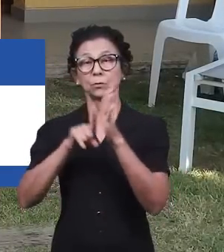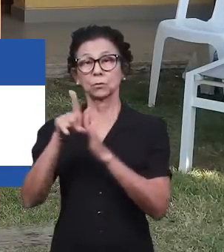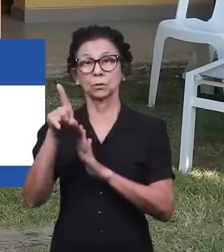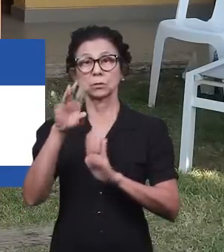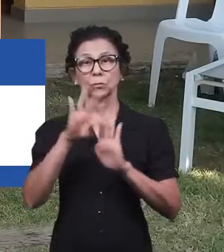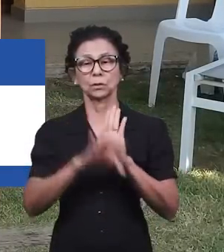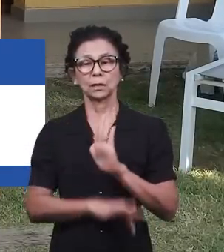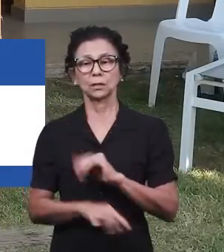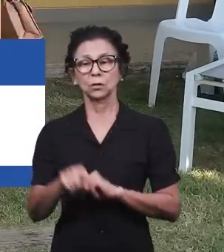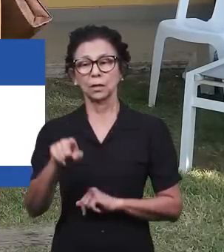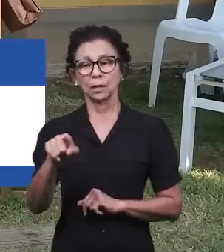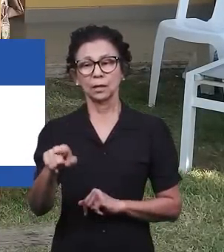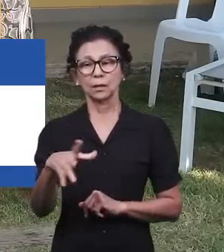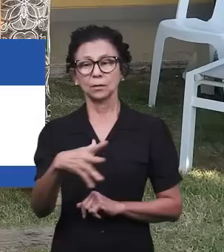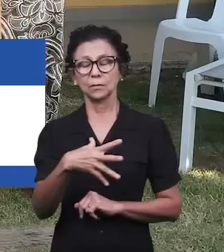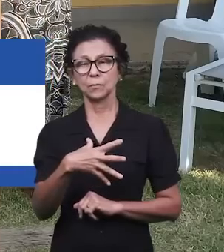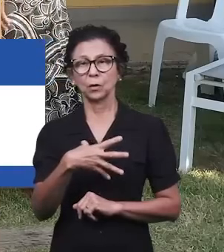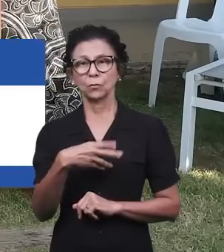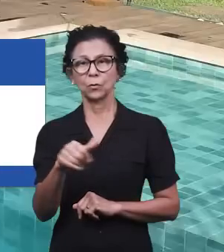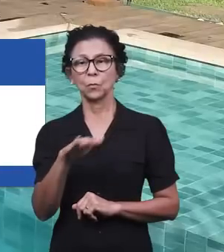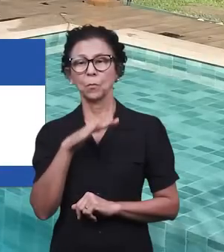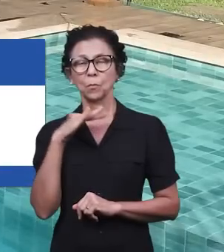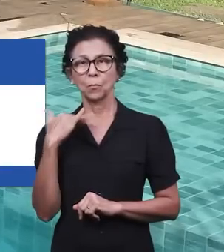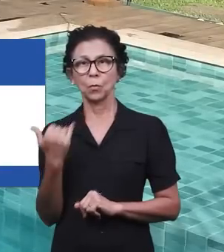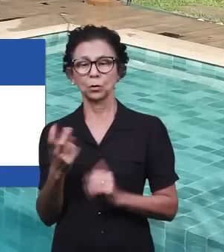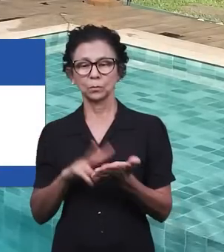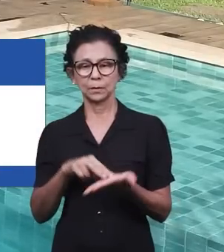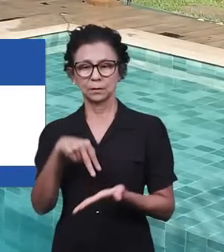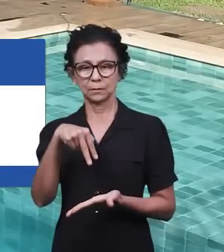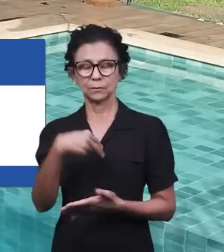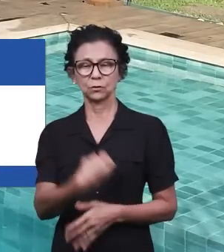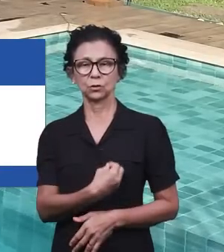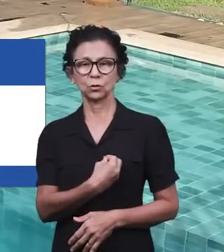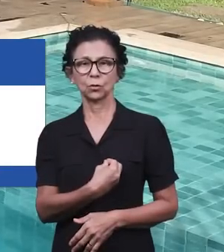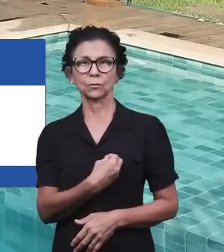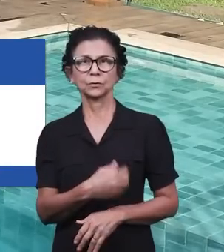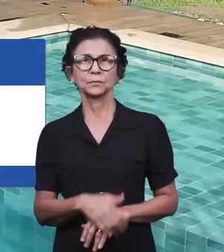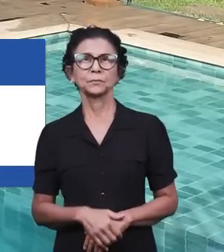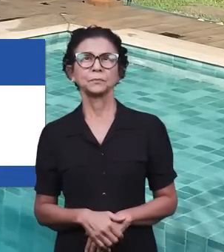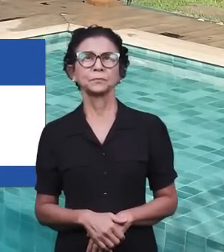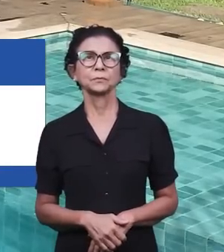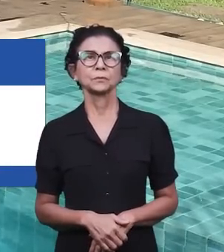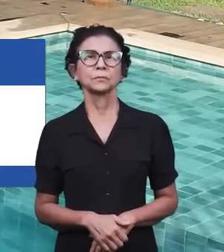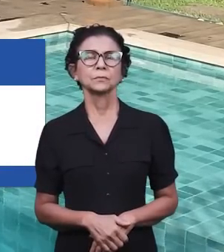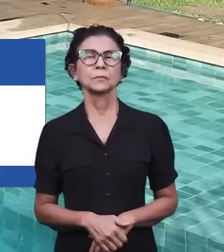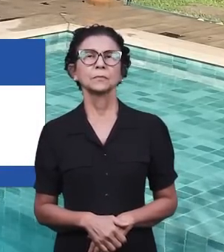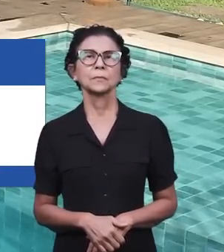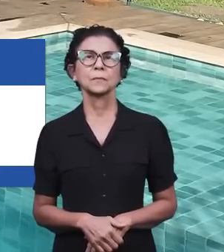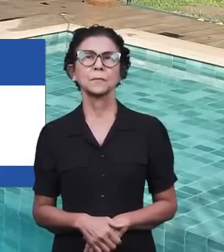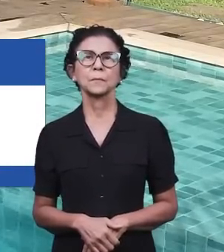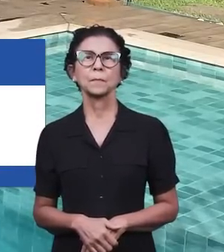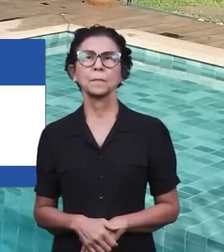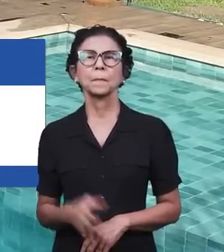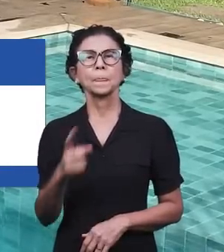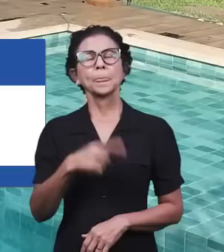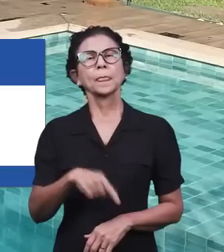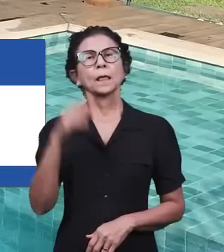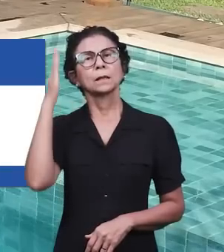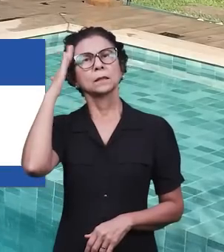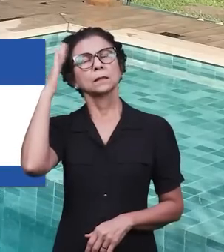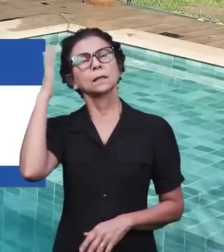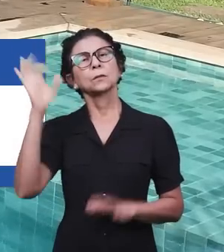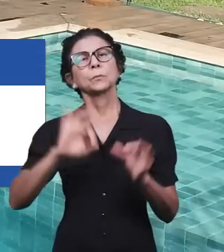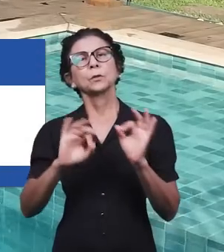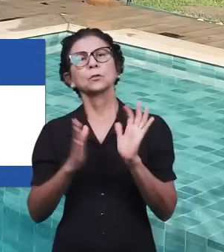meu filho estava morto e reviveu. Agradecemos o nome do Senhor pelos irmãos que entenderam o projeto de salvação e